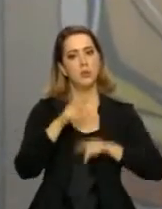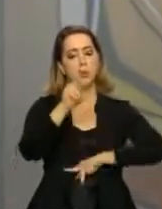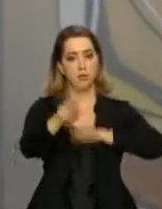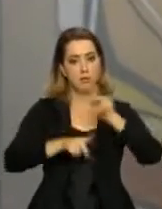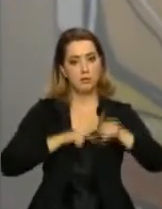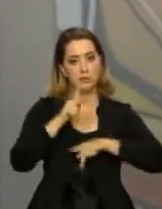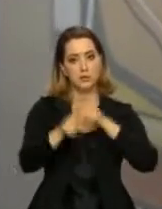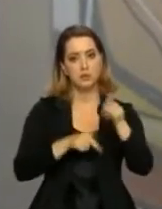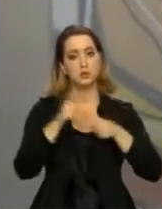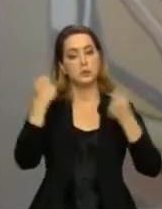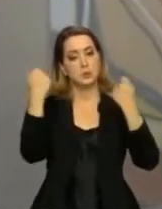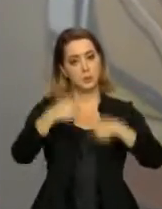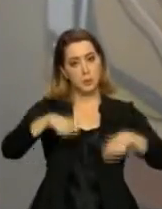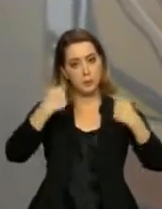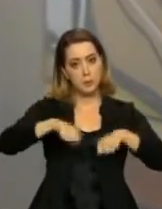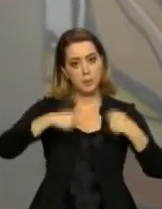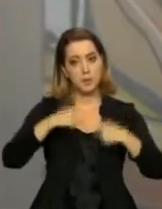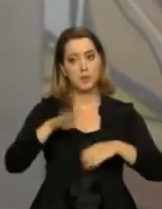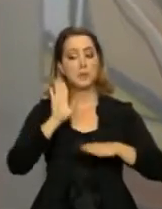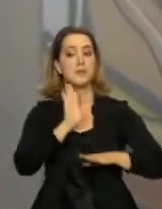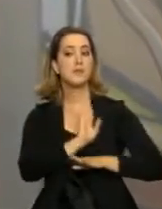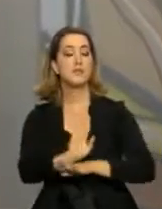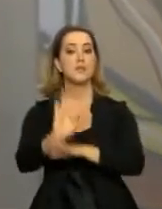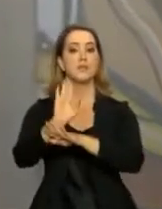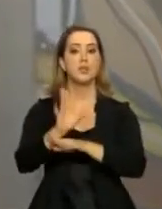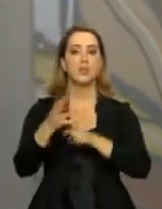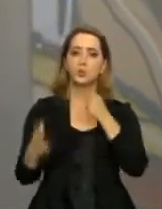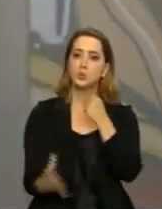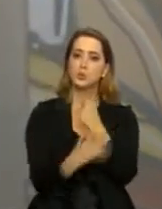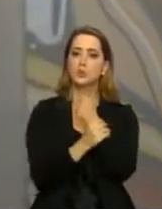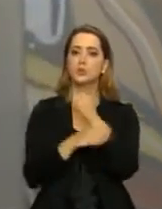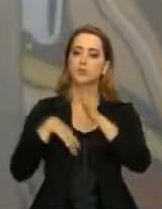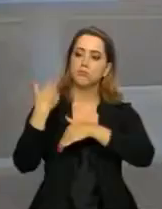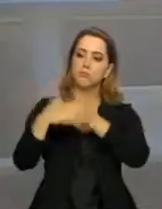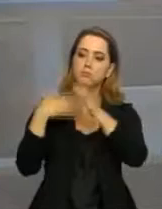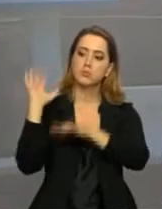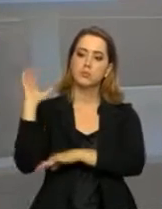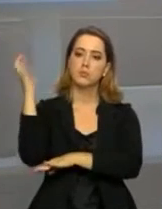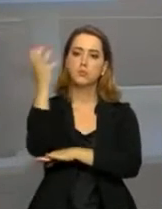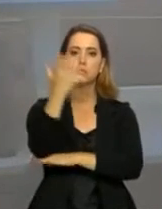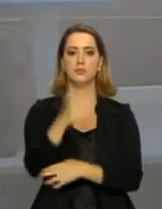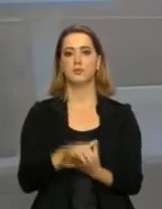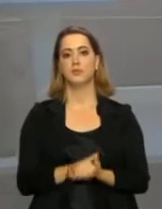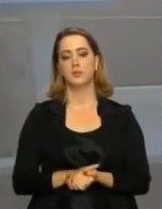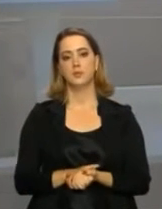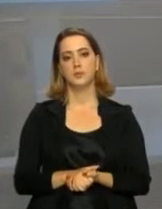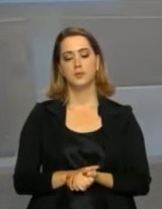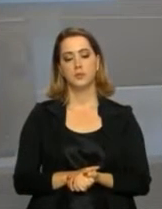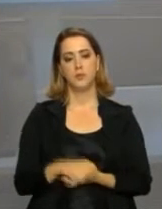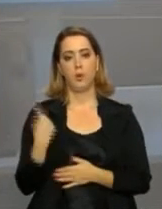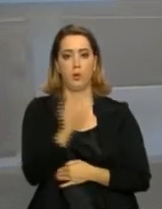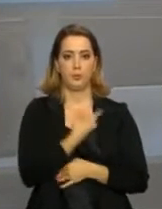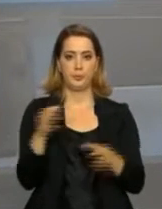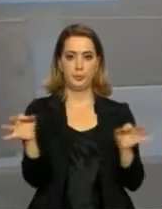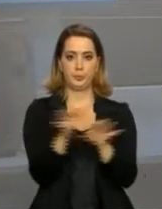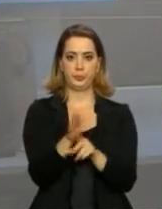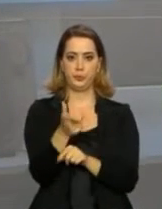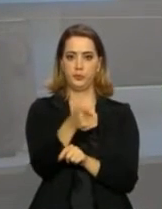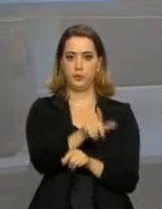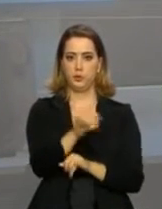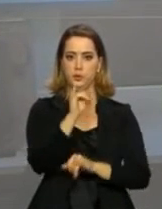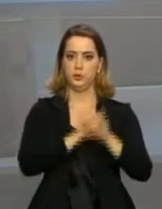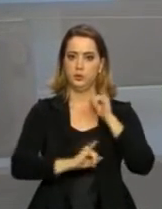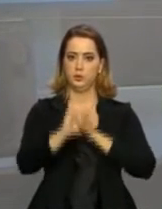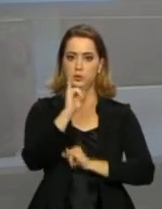que dependem e que asseguram a manutenção desses biomas. Nós ficamos por aqui. Voltamos a